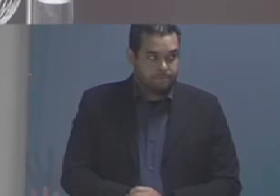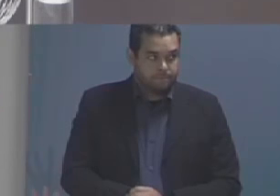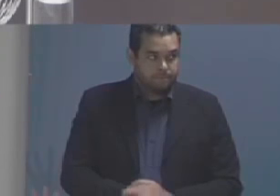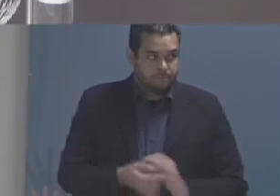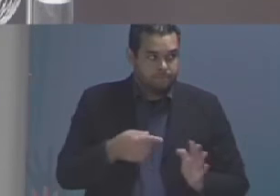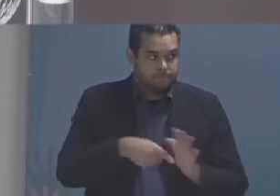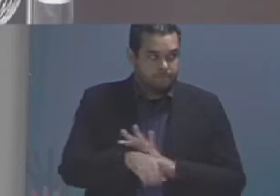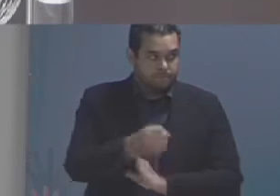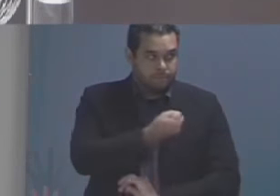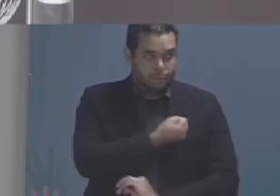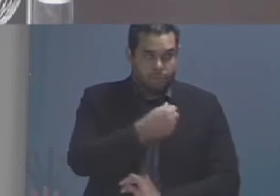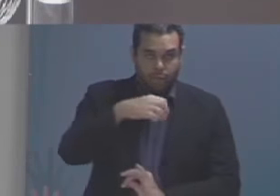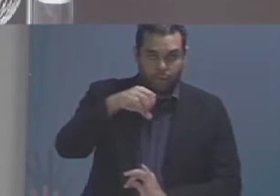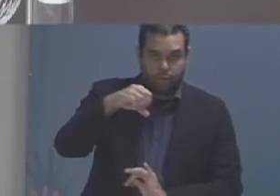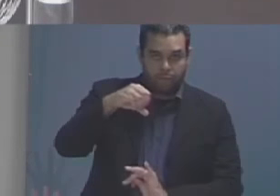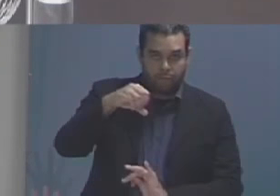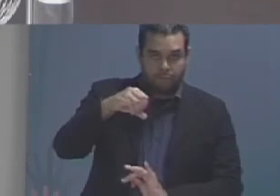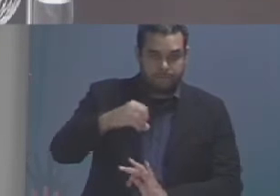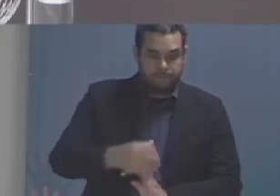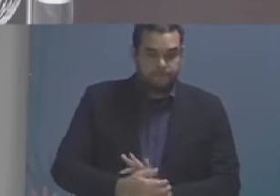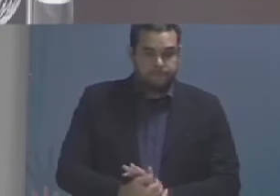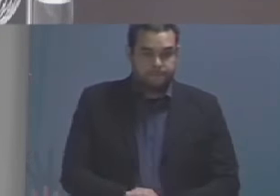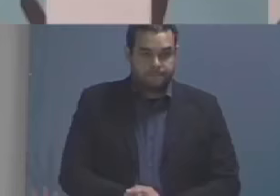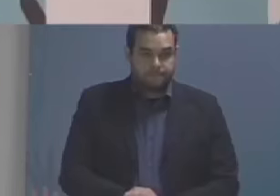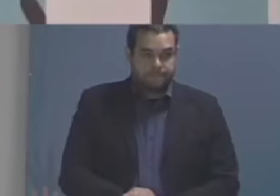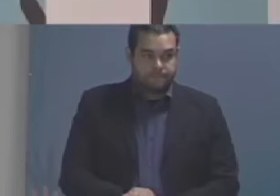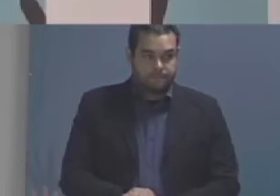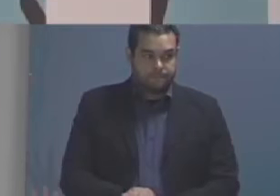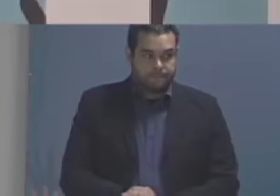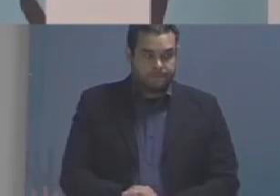Presidente, a pergunta número 9.